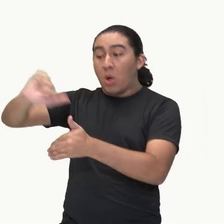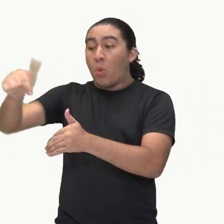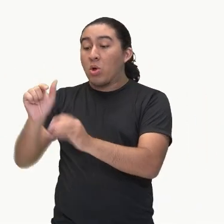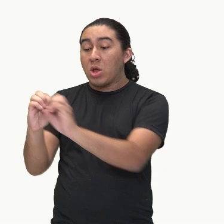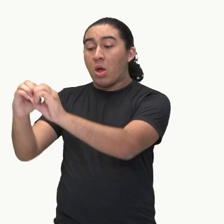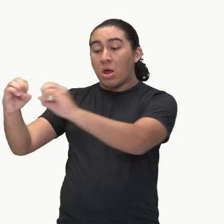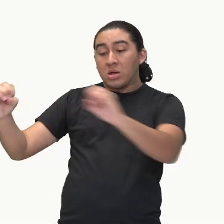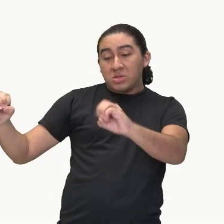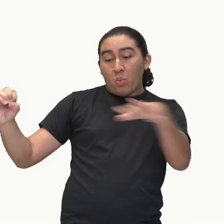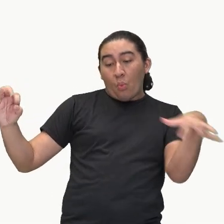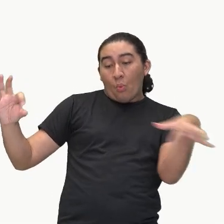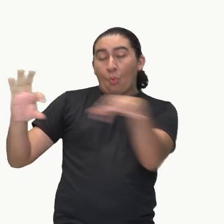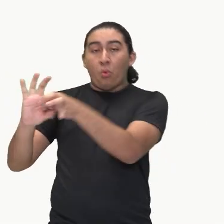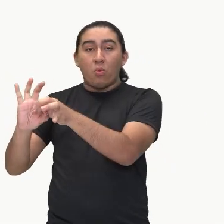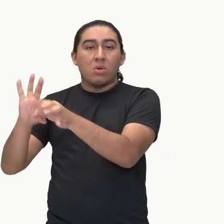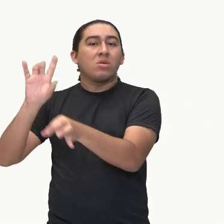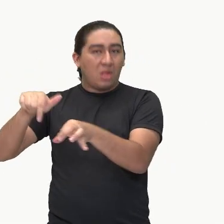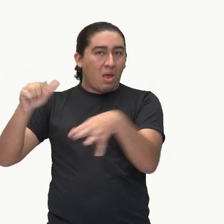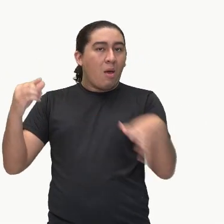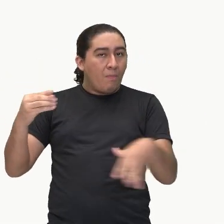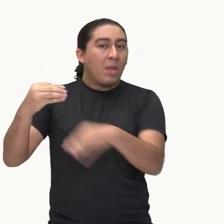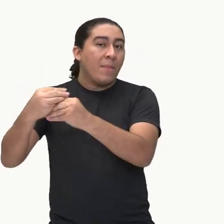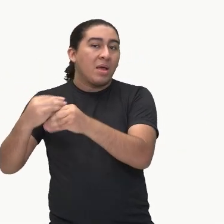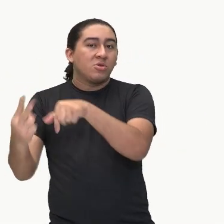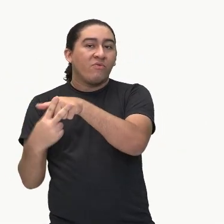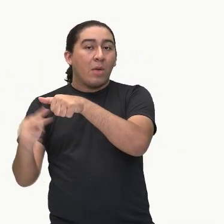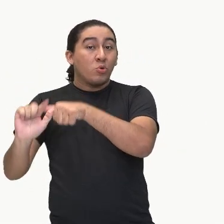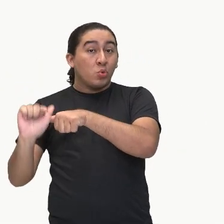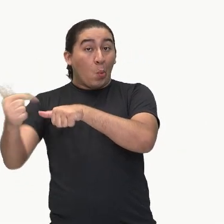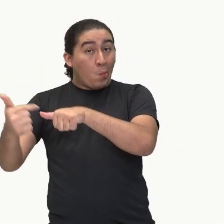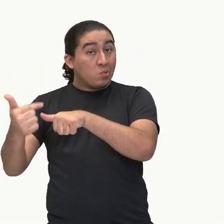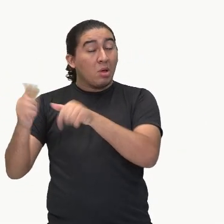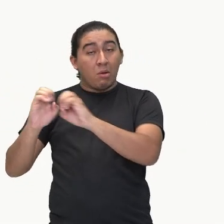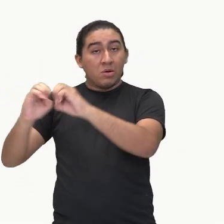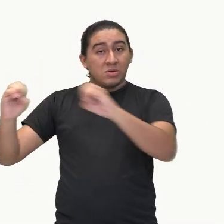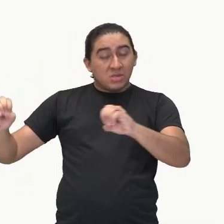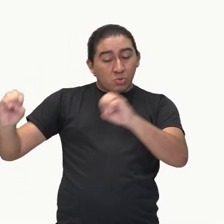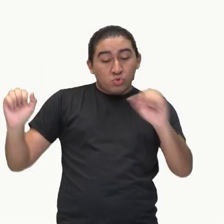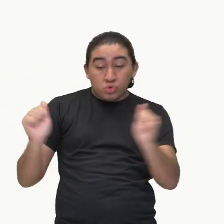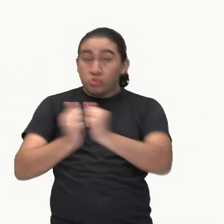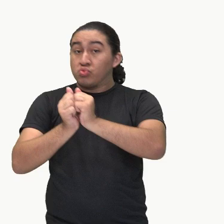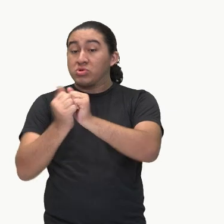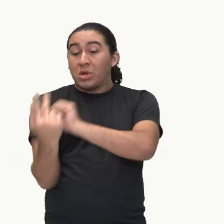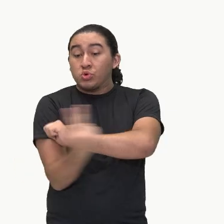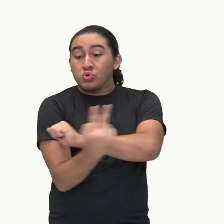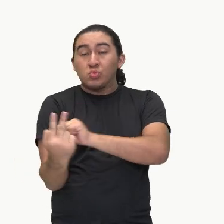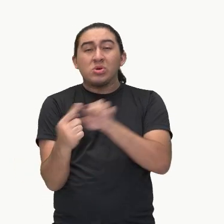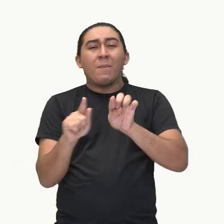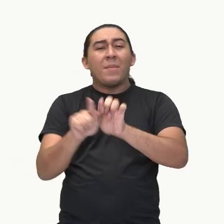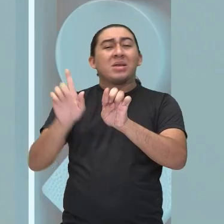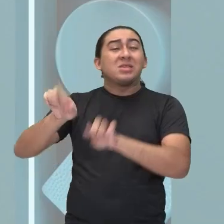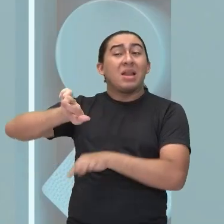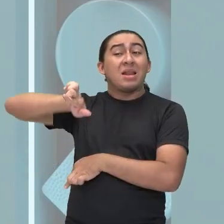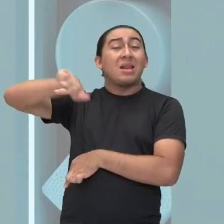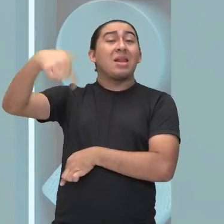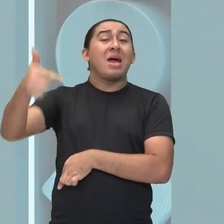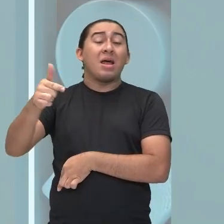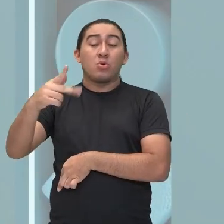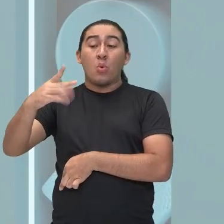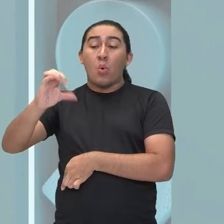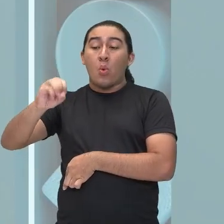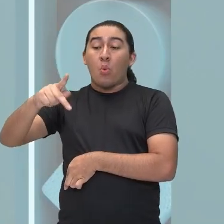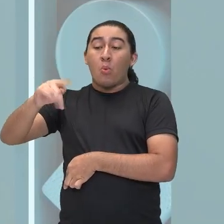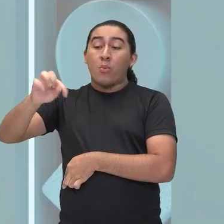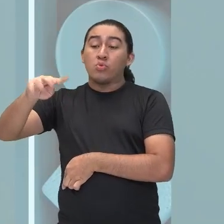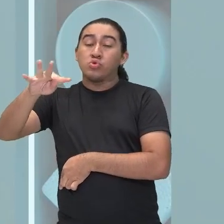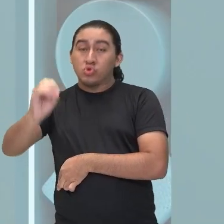que é complemento de verbo de uma outra oração. Mas isso acontece lá no período composto por